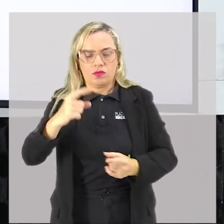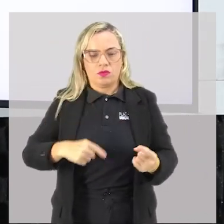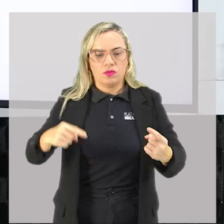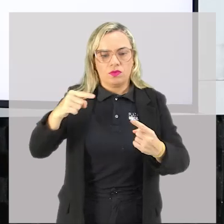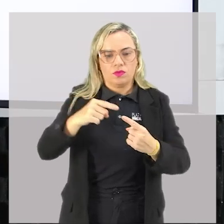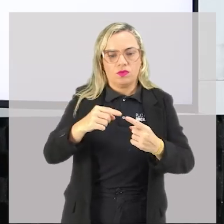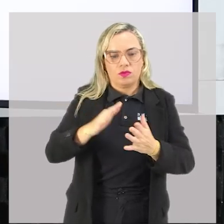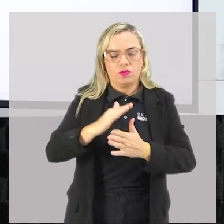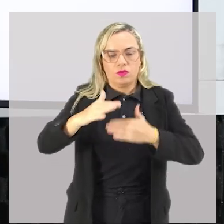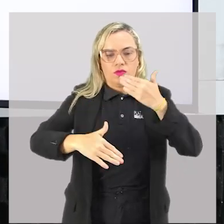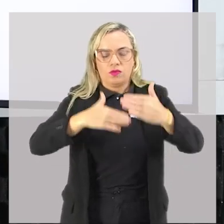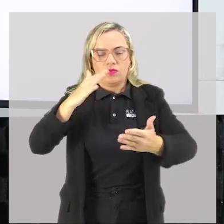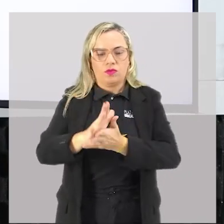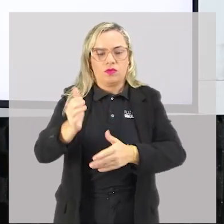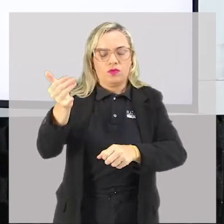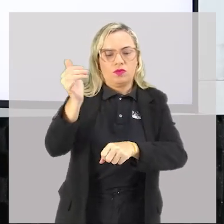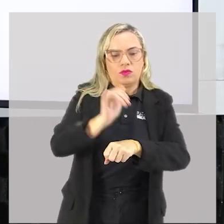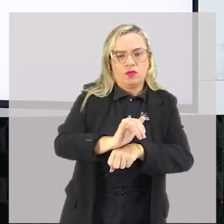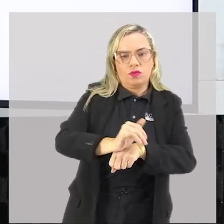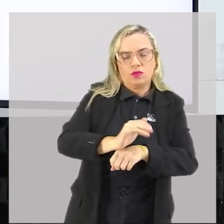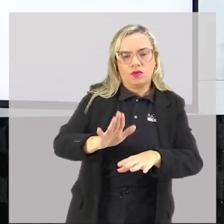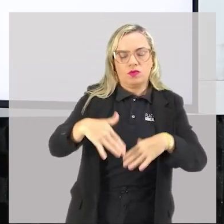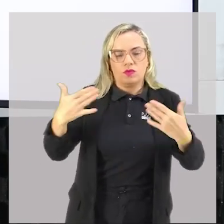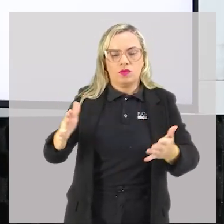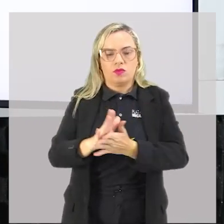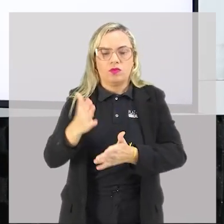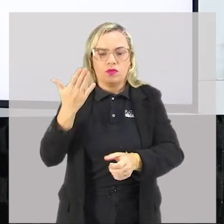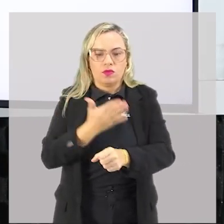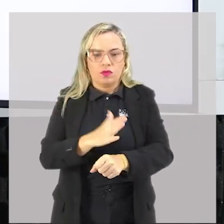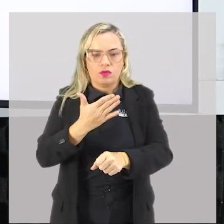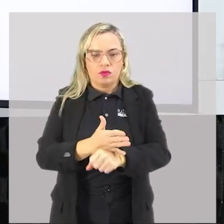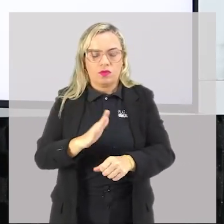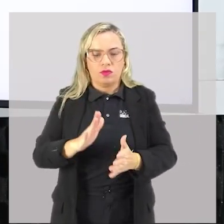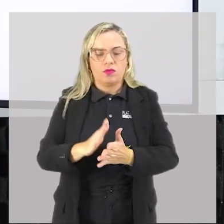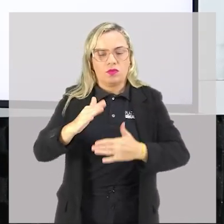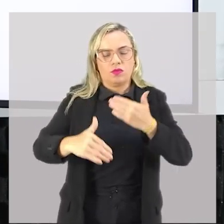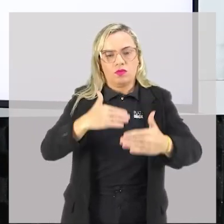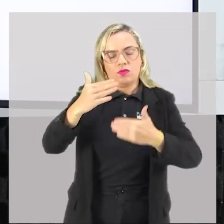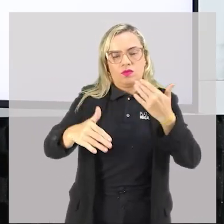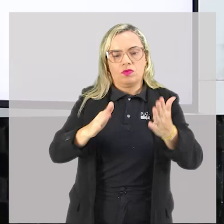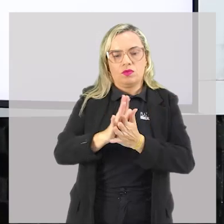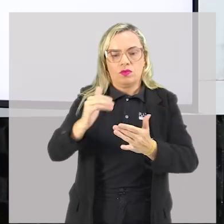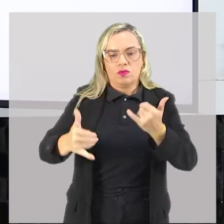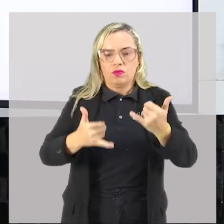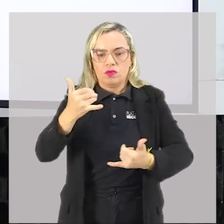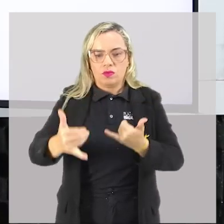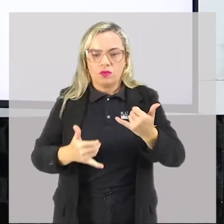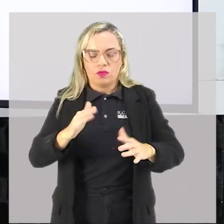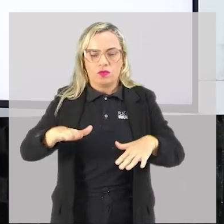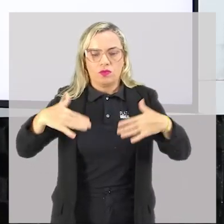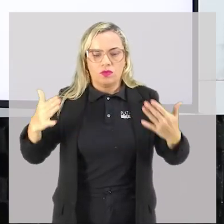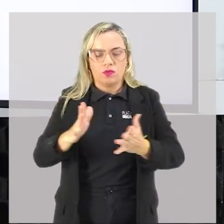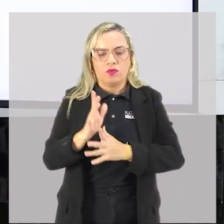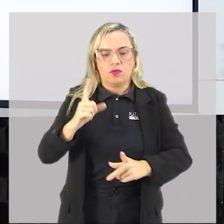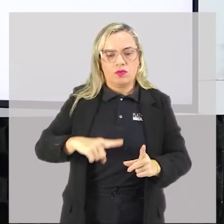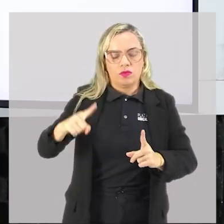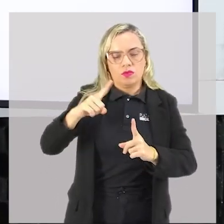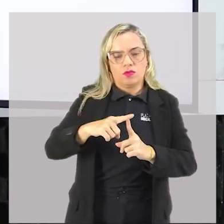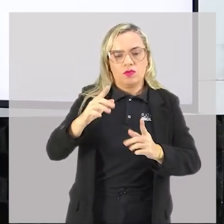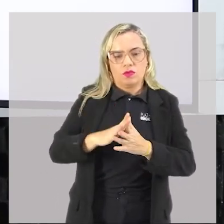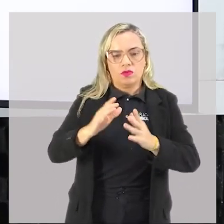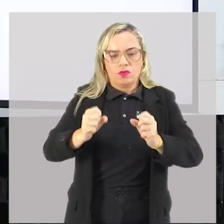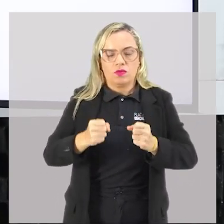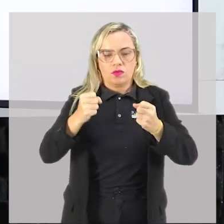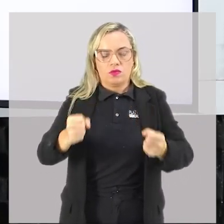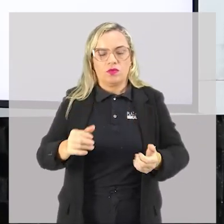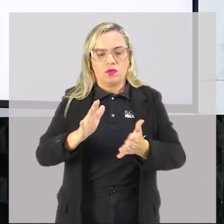de desenvolver uma estratégia, com o objetivo de praticar ou de avançar naquele jogo. Então, um tipo de exercício que você